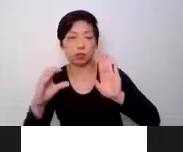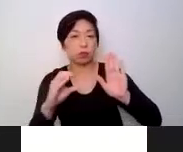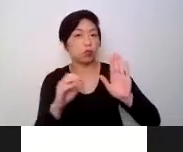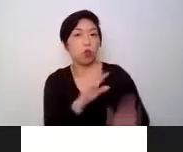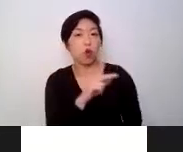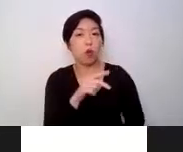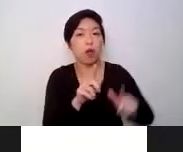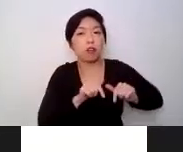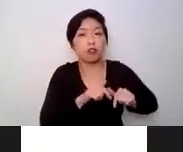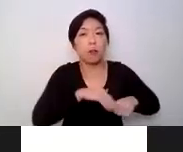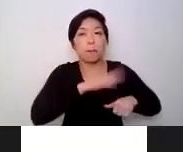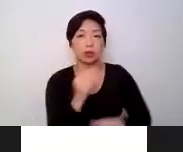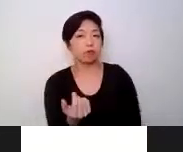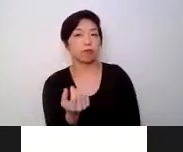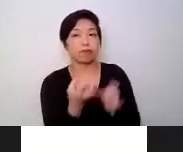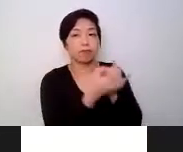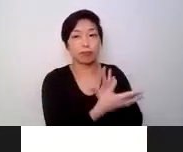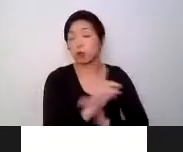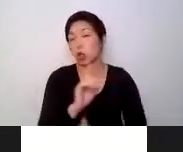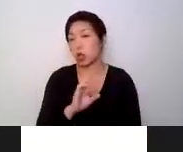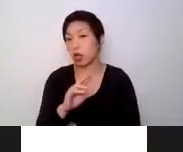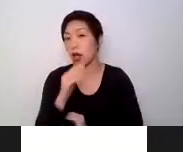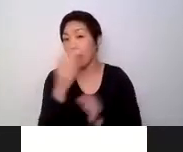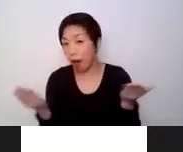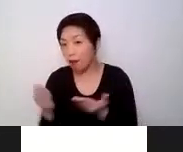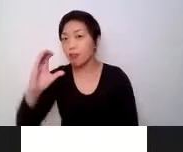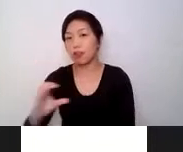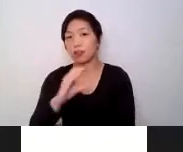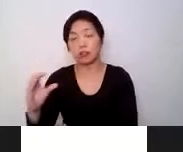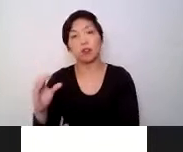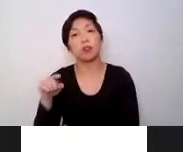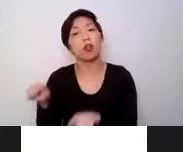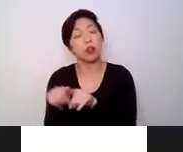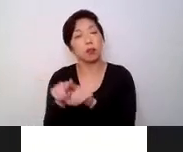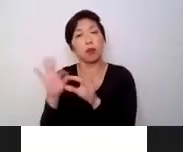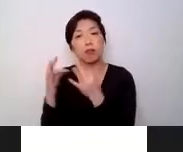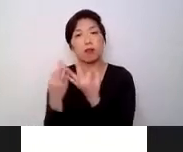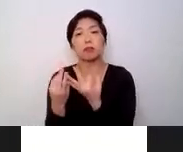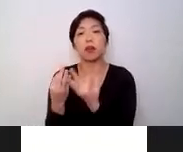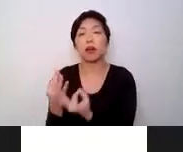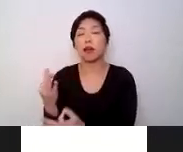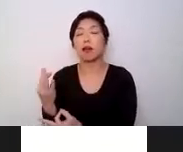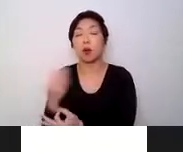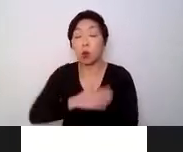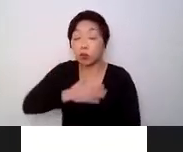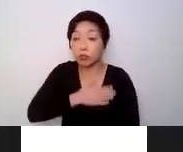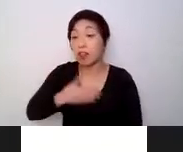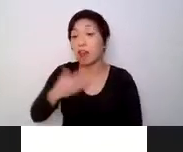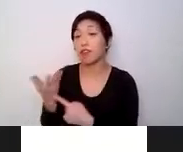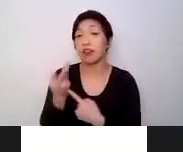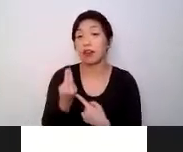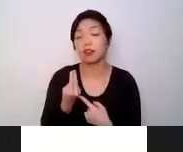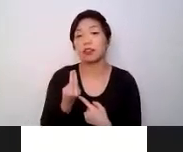bem como a declaração da família que era amante das artes e a Lina escreveu isso numa carta então poderia